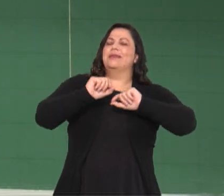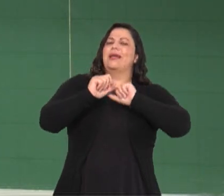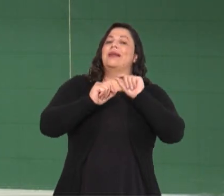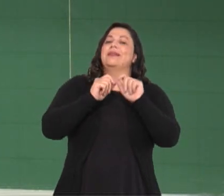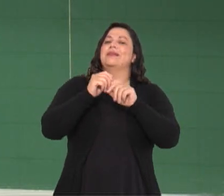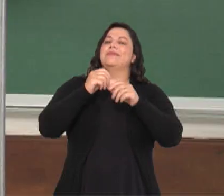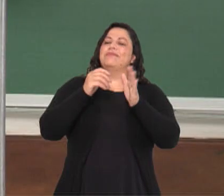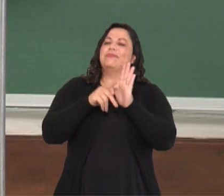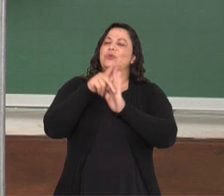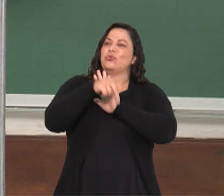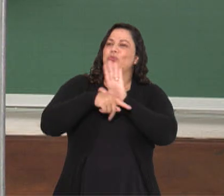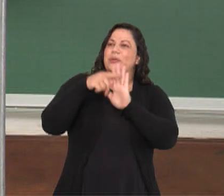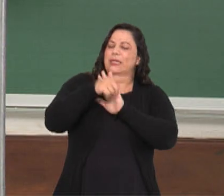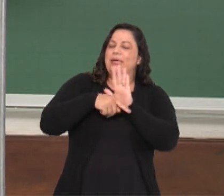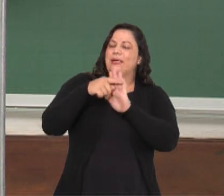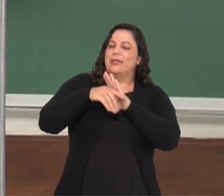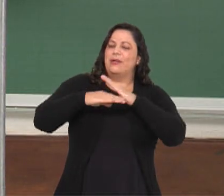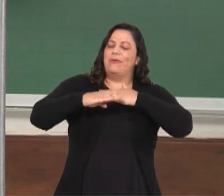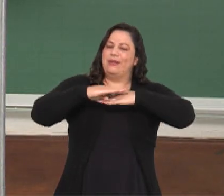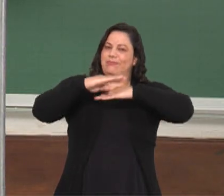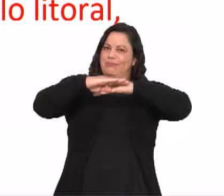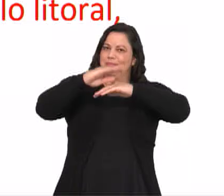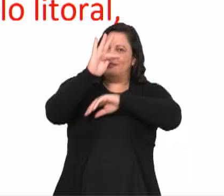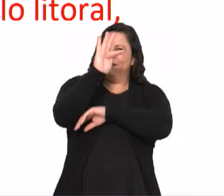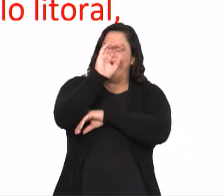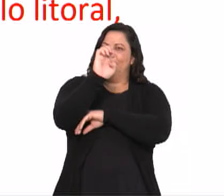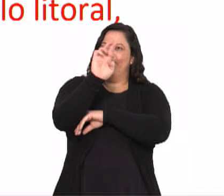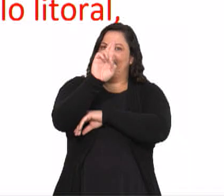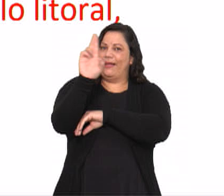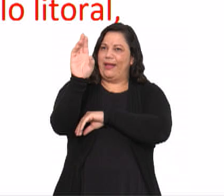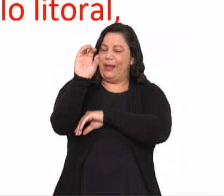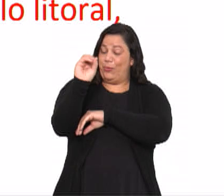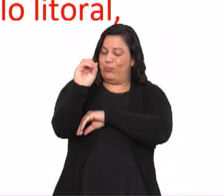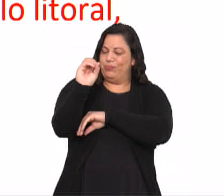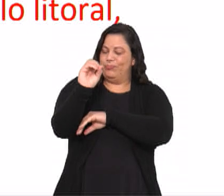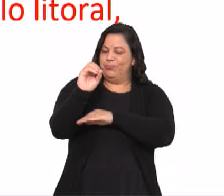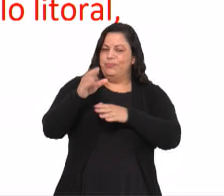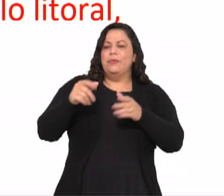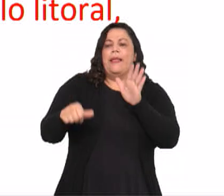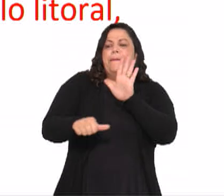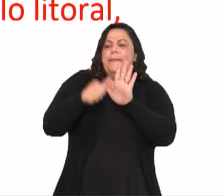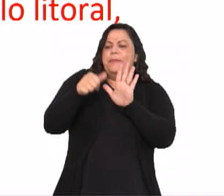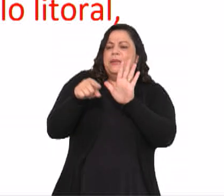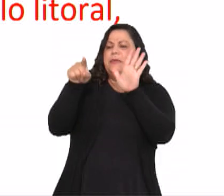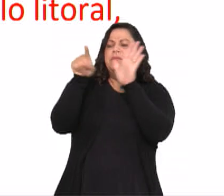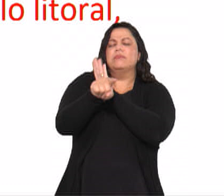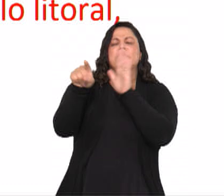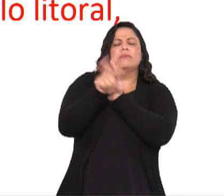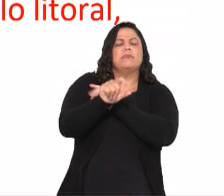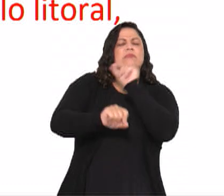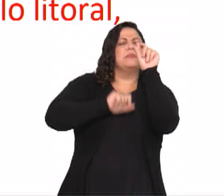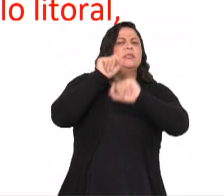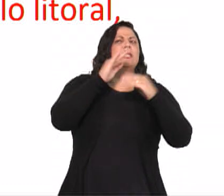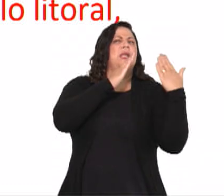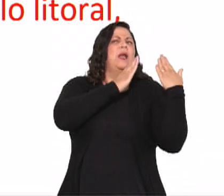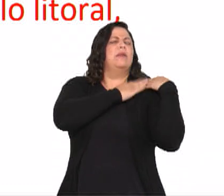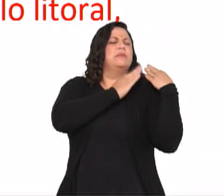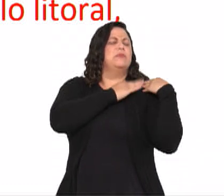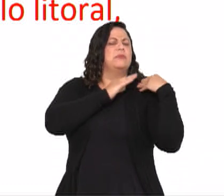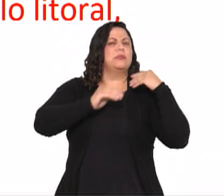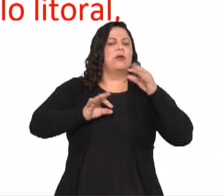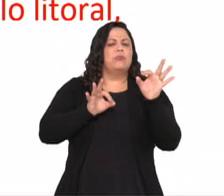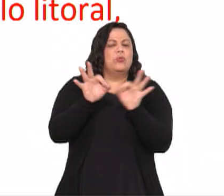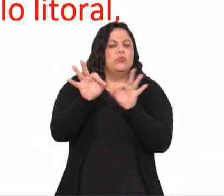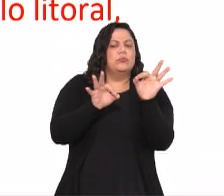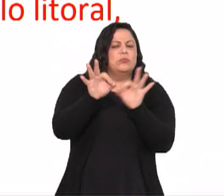Paraná. Então, primeira pergunta era, quais foram os engenheiros responsáveis, né, pelo projeto dessa estrada? Então, se